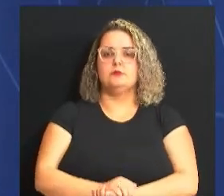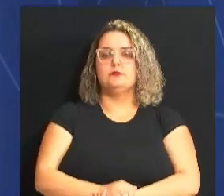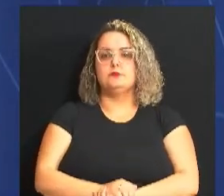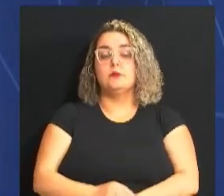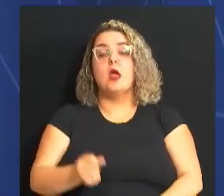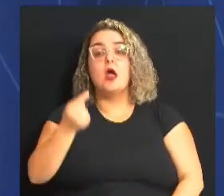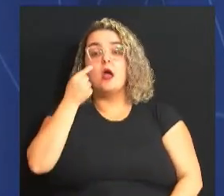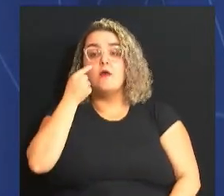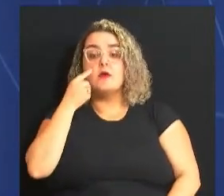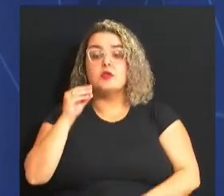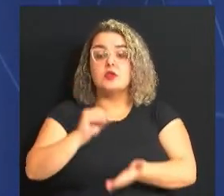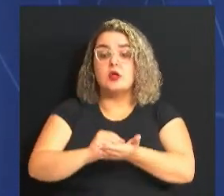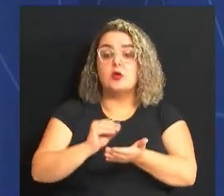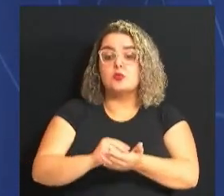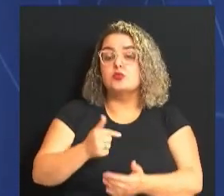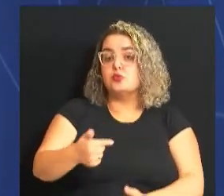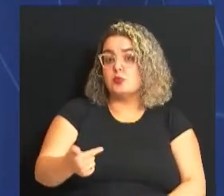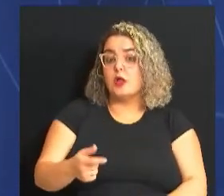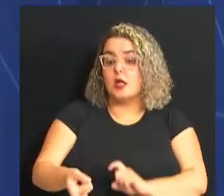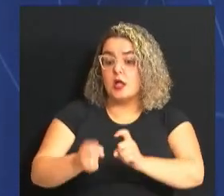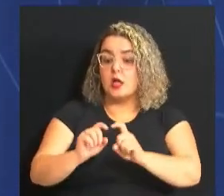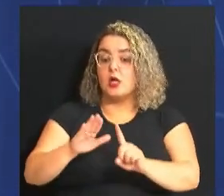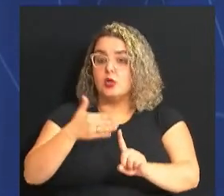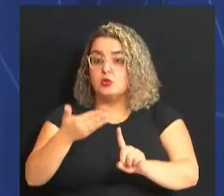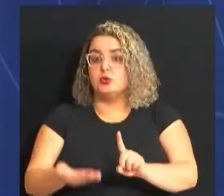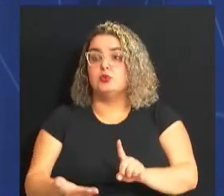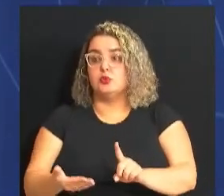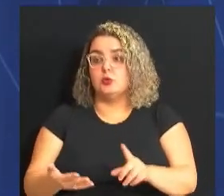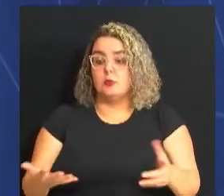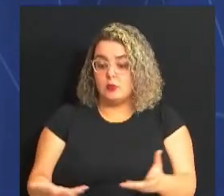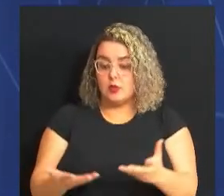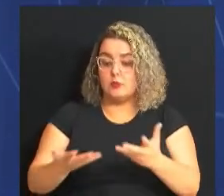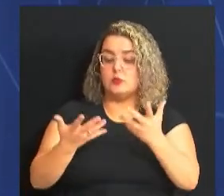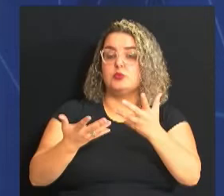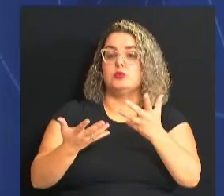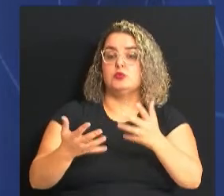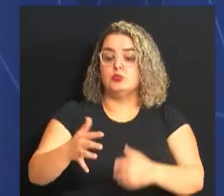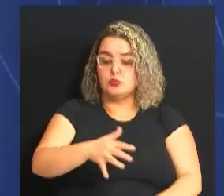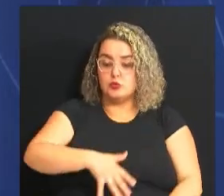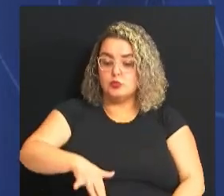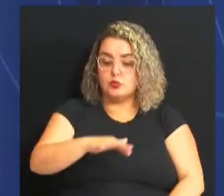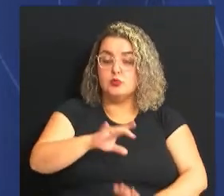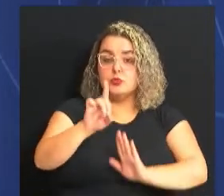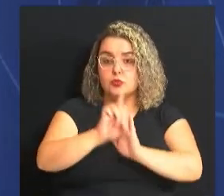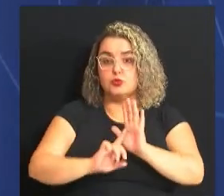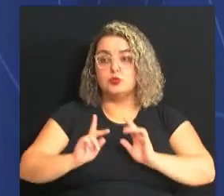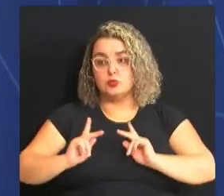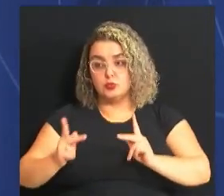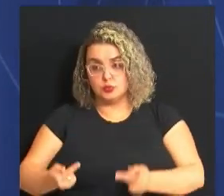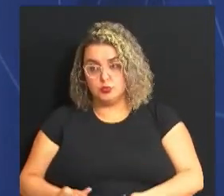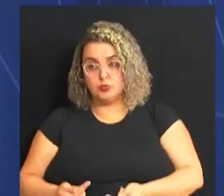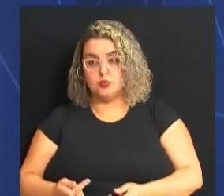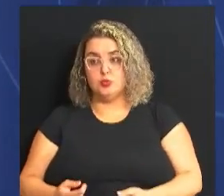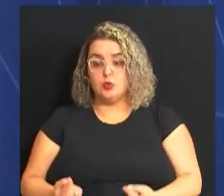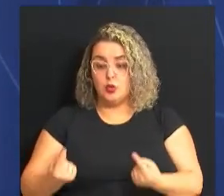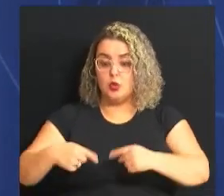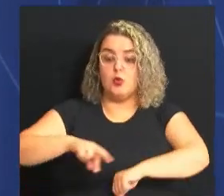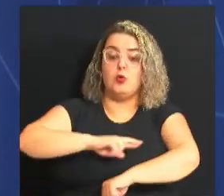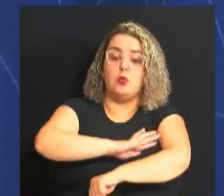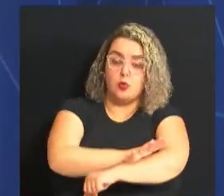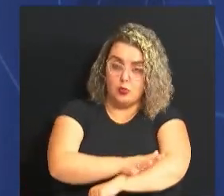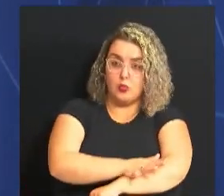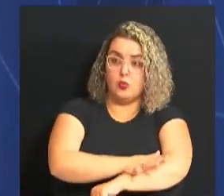na última semana, em reunião solene, pelas contribuições no campo dos direitos humanos e combate ao racismo,